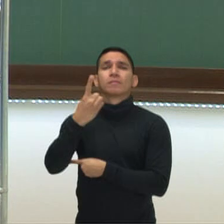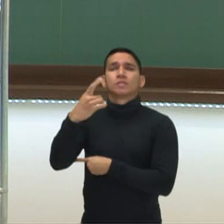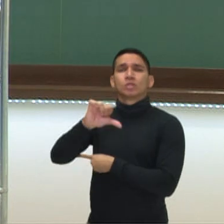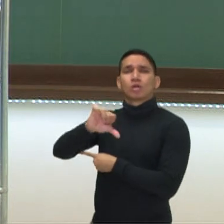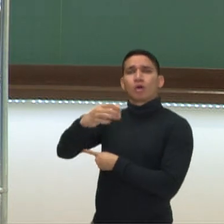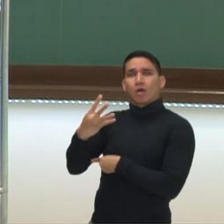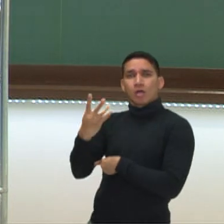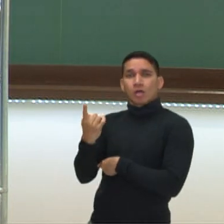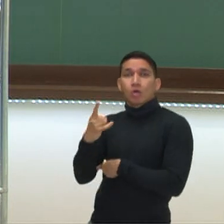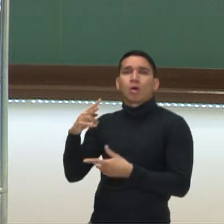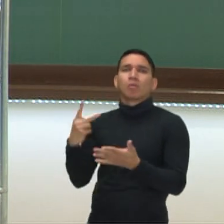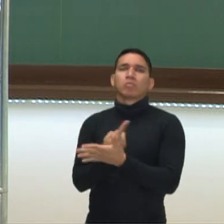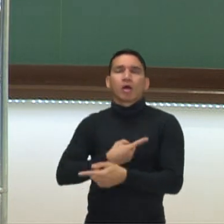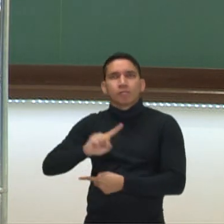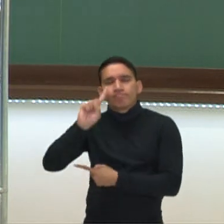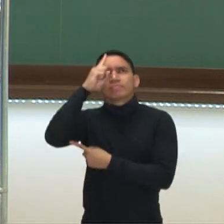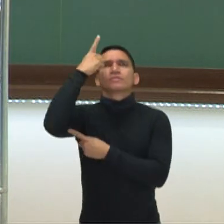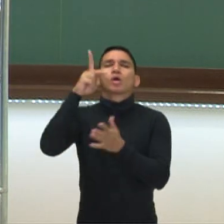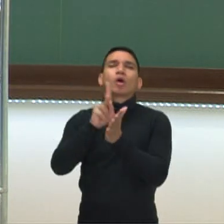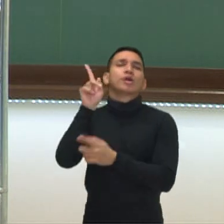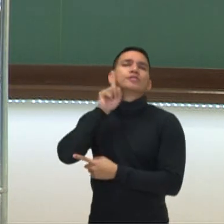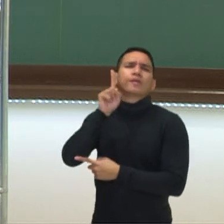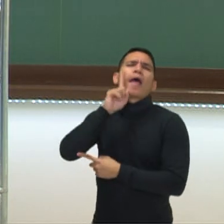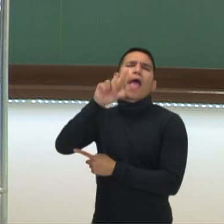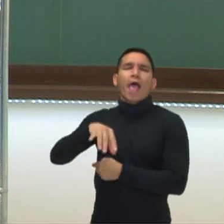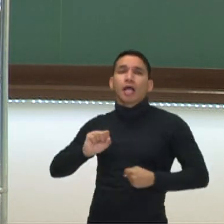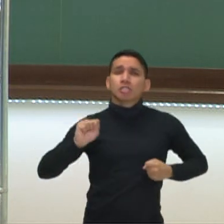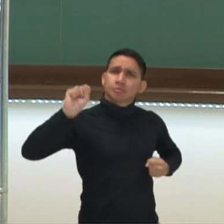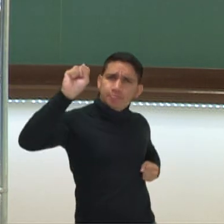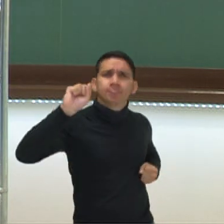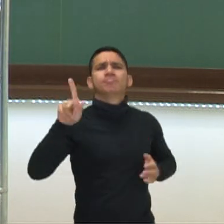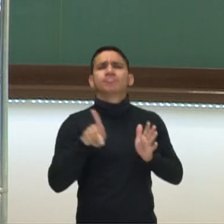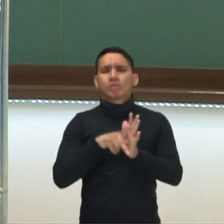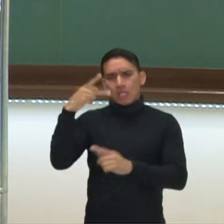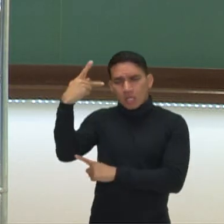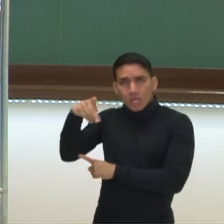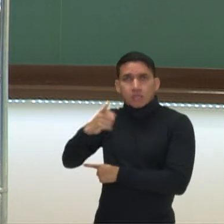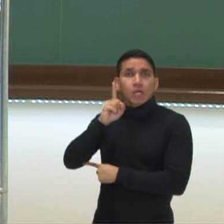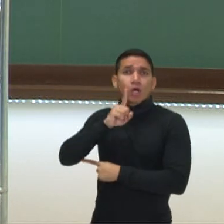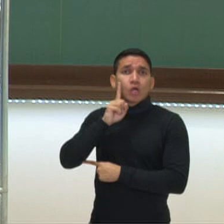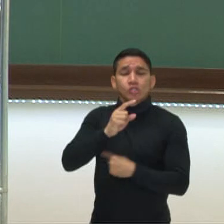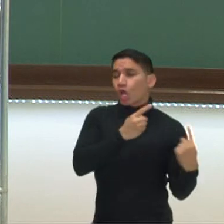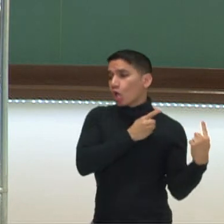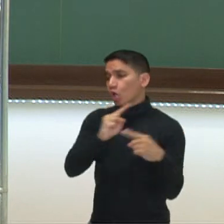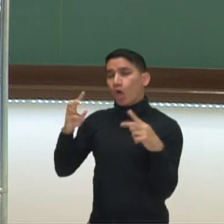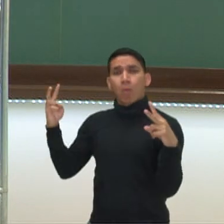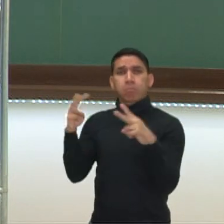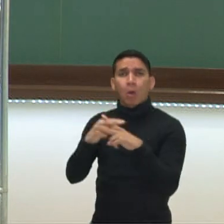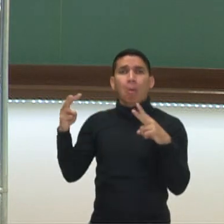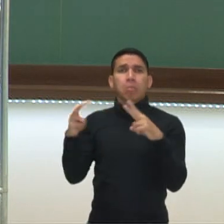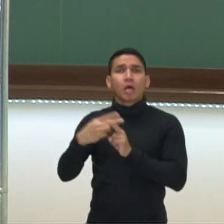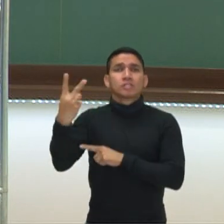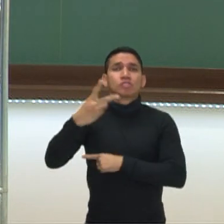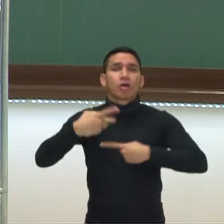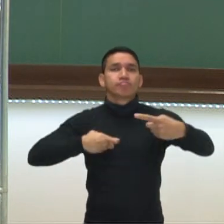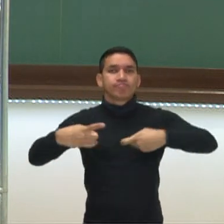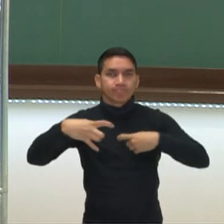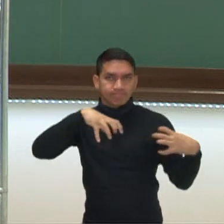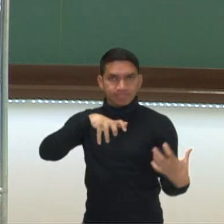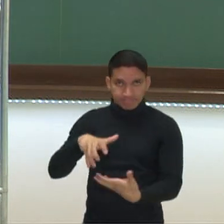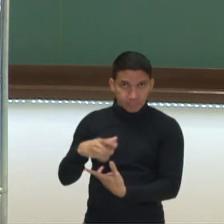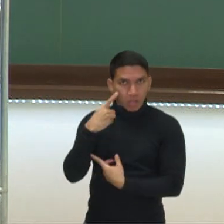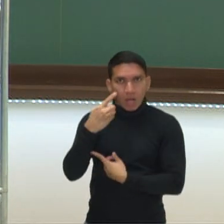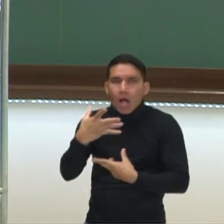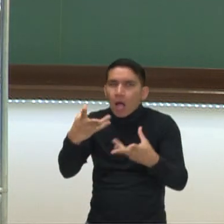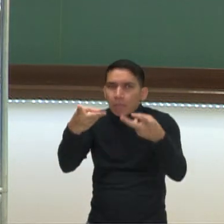Personagem criado aí pelos Estados Unidos, que seria um herói dos Estados Unidos na luta na Segunda Guerra Mundial.